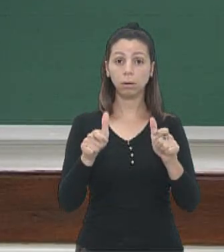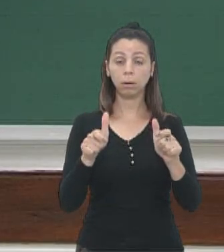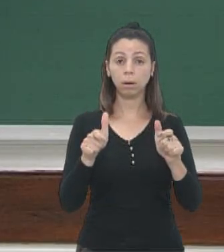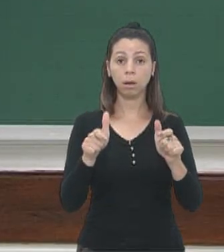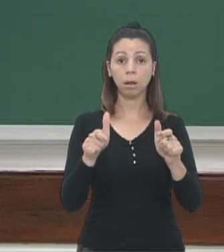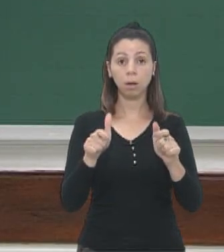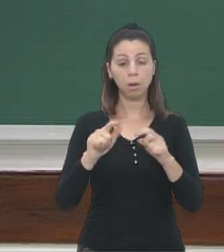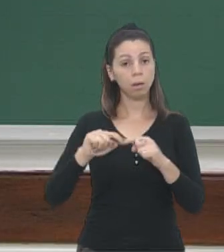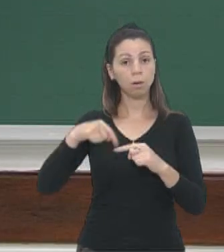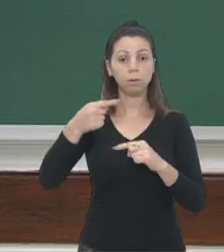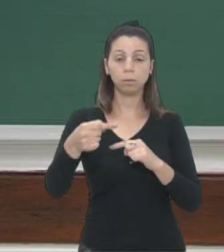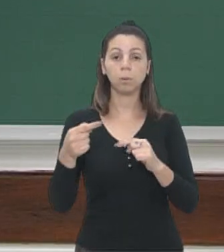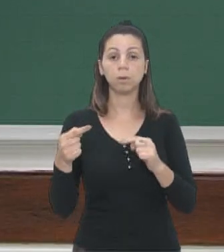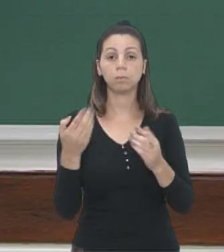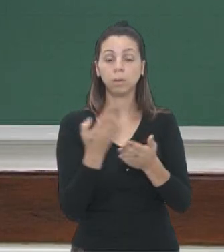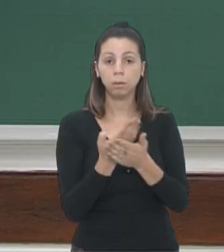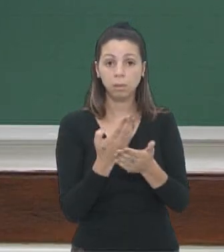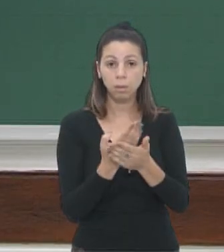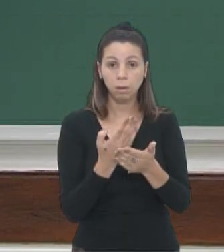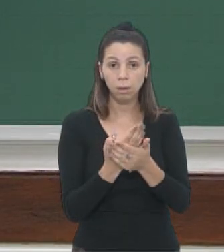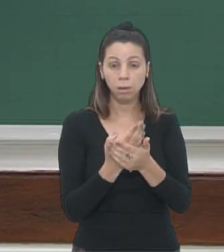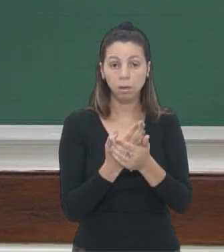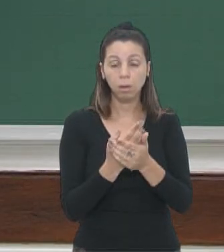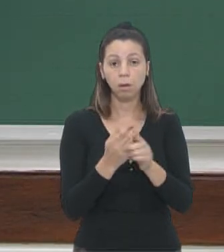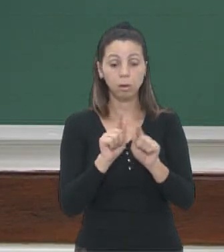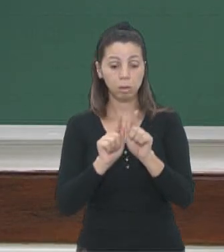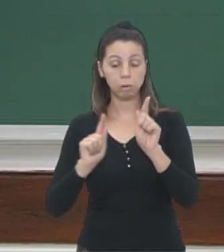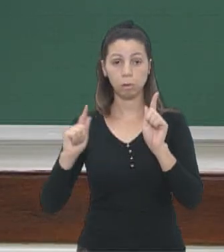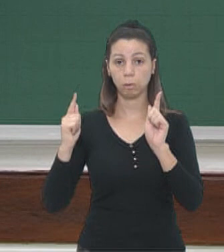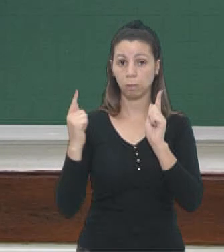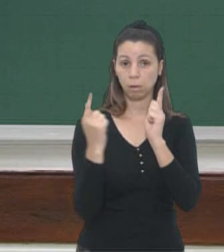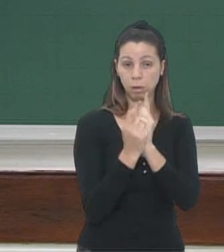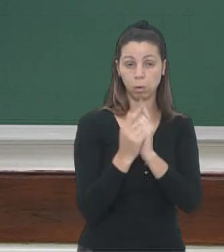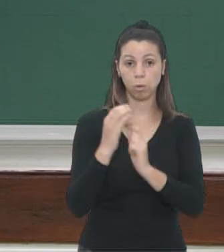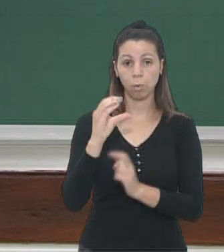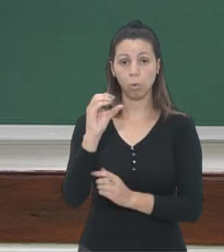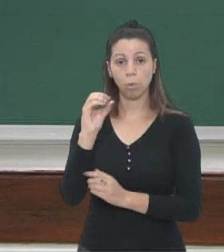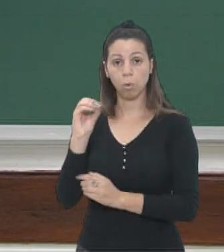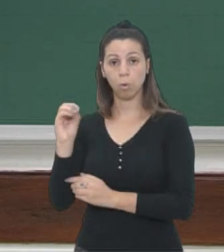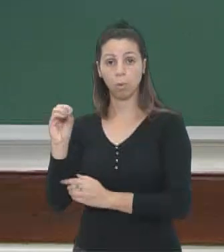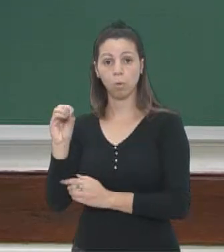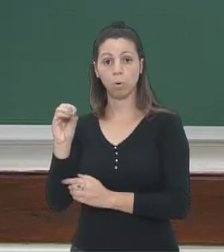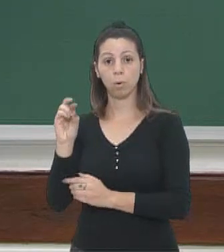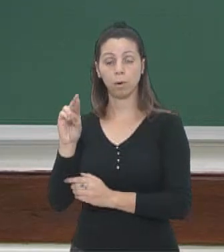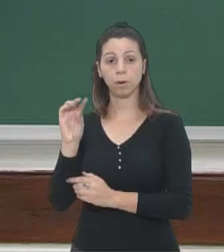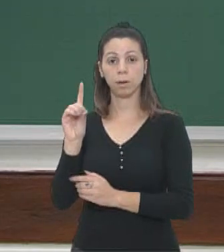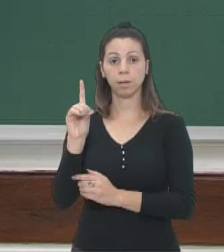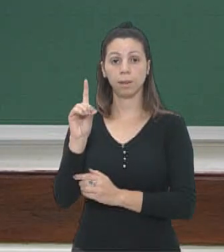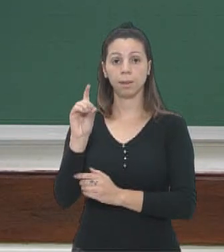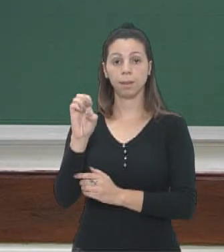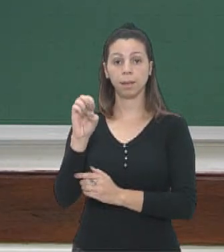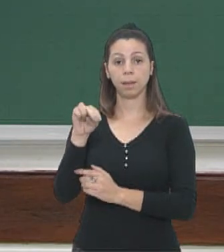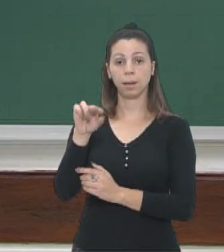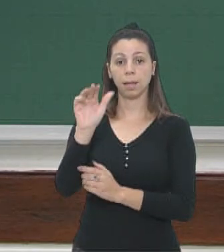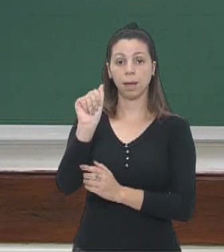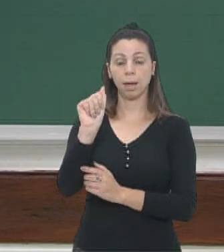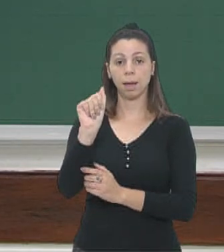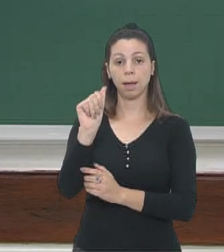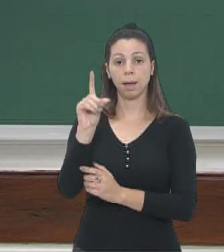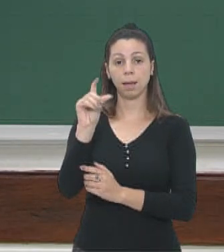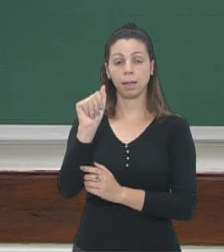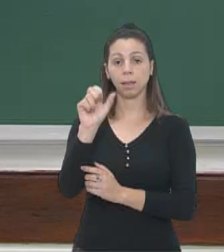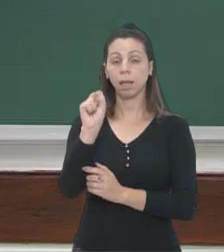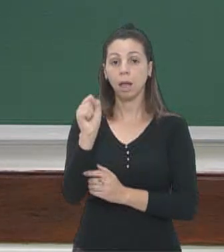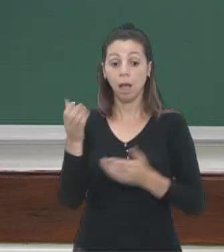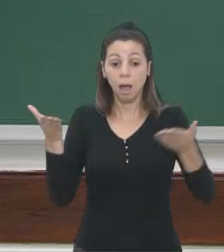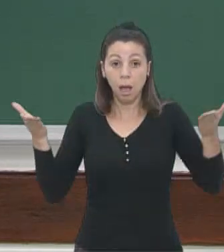nossas próximas aulas de coordenadas geográficas, onde veremos a utilização prática dos paralelos e meridianos. Mas neste momento